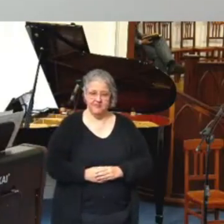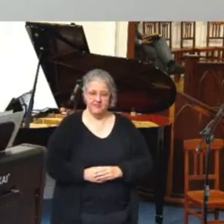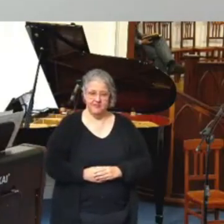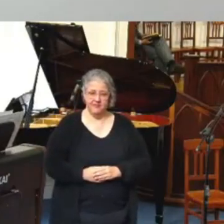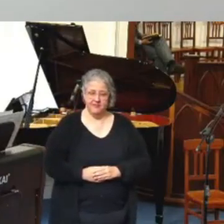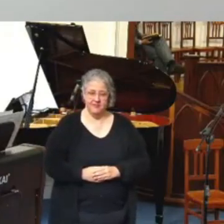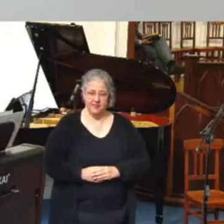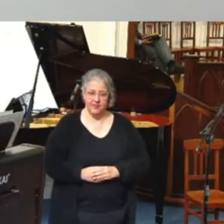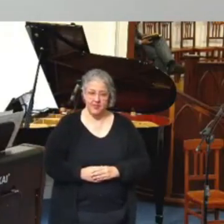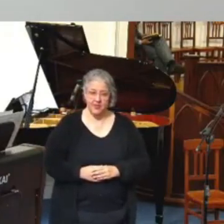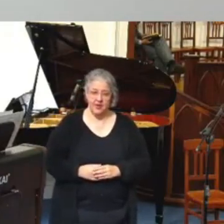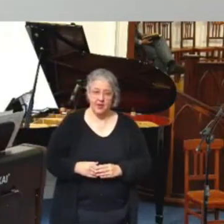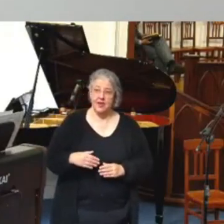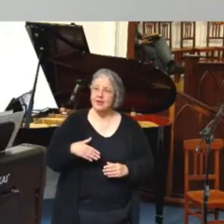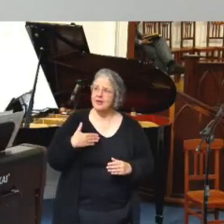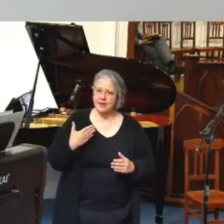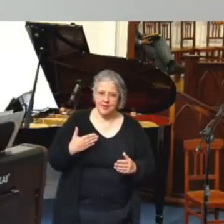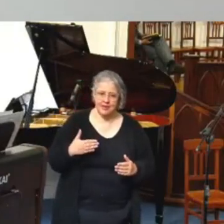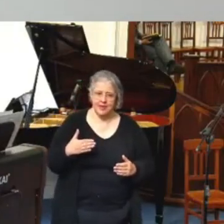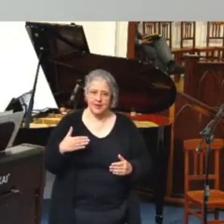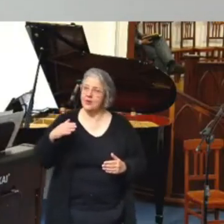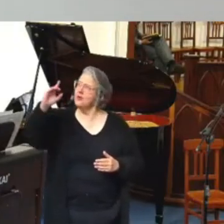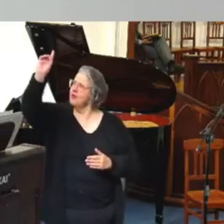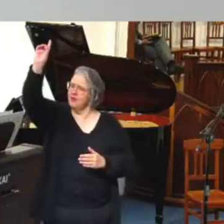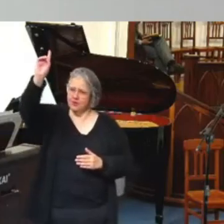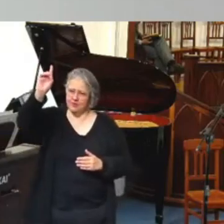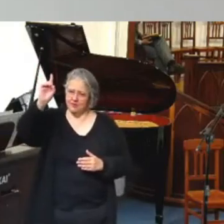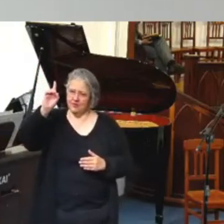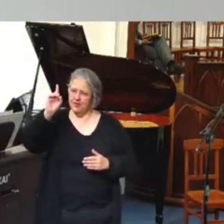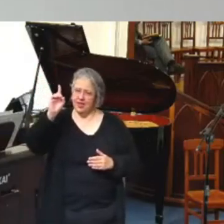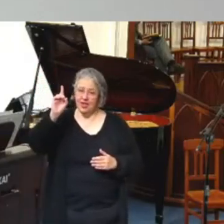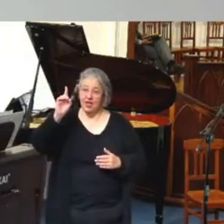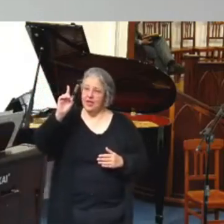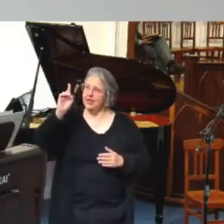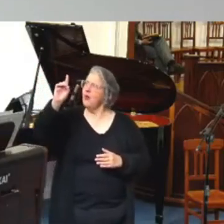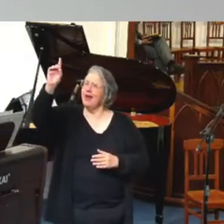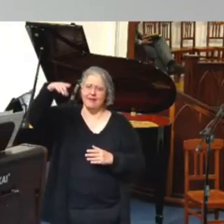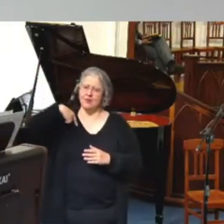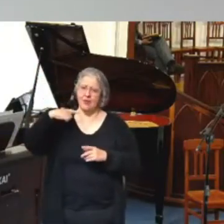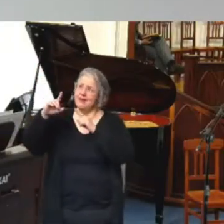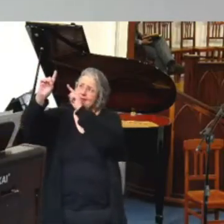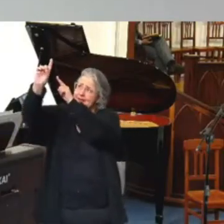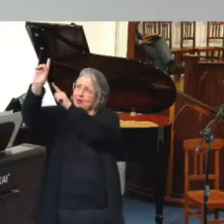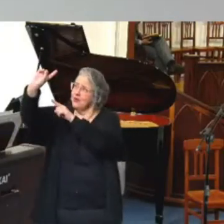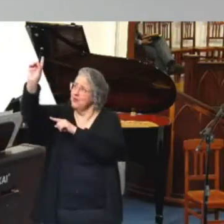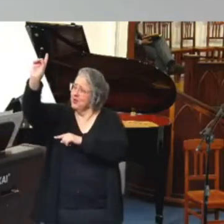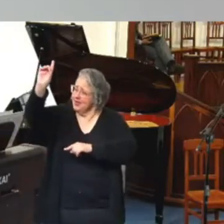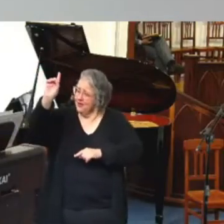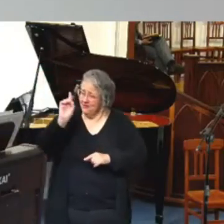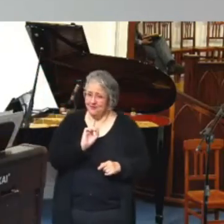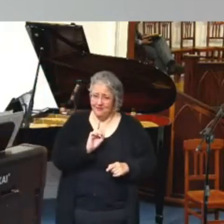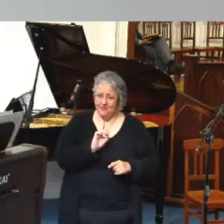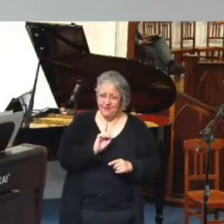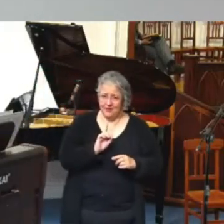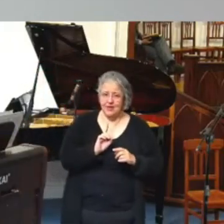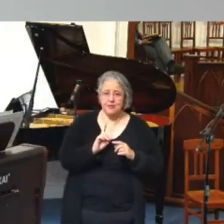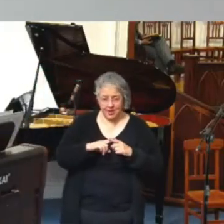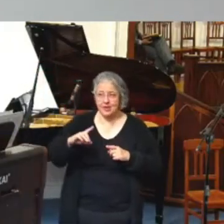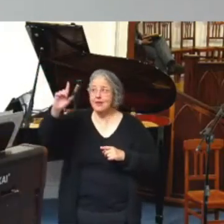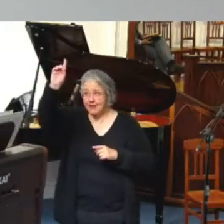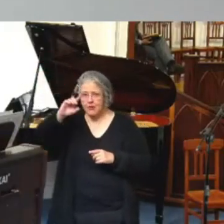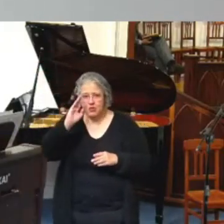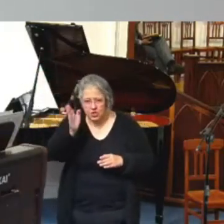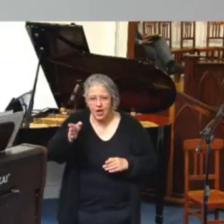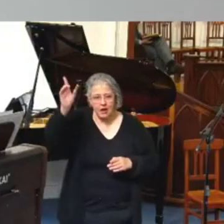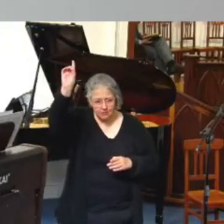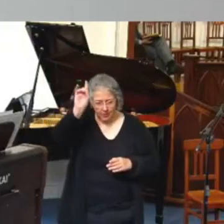que voltar, é nós que precisamos voltar para as verdades dEle, que nos aproxima em sofrimento,